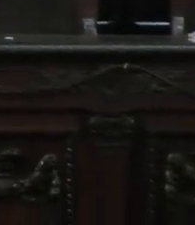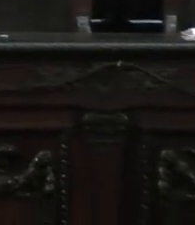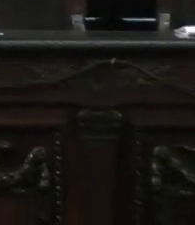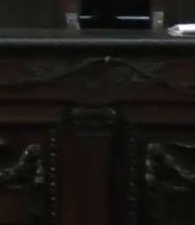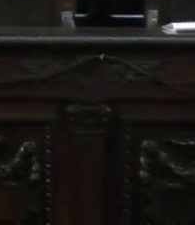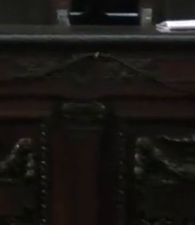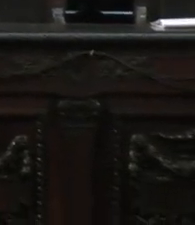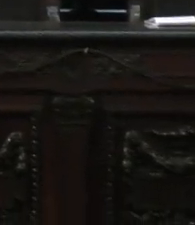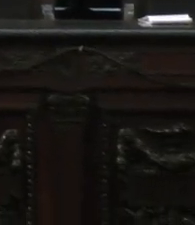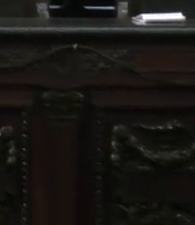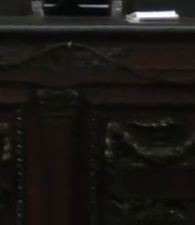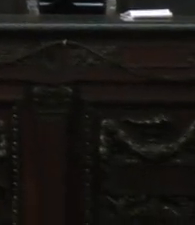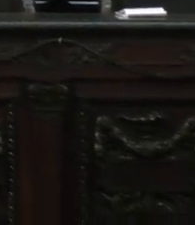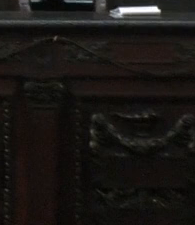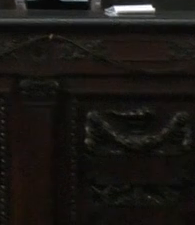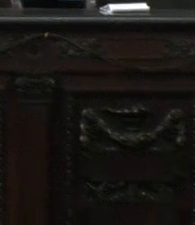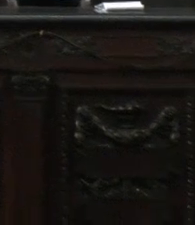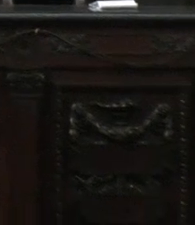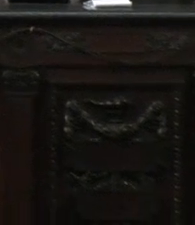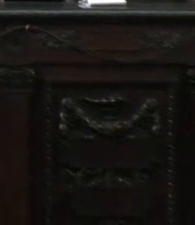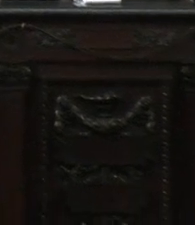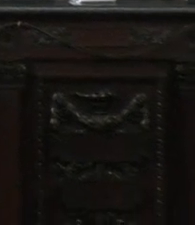E aí